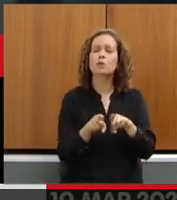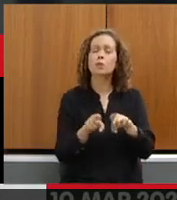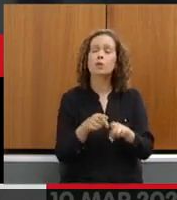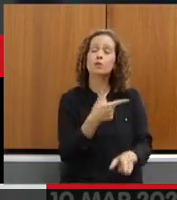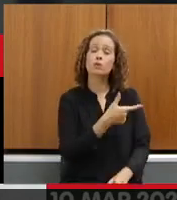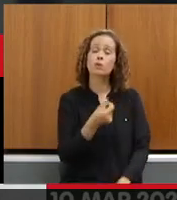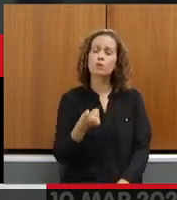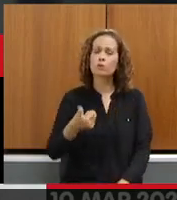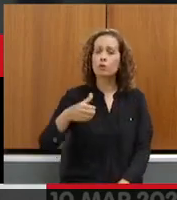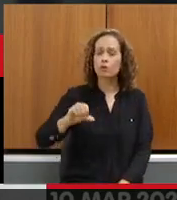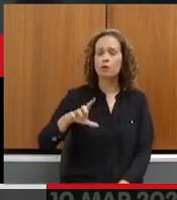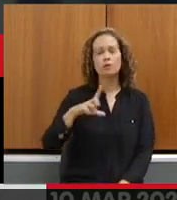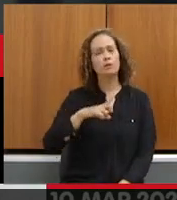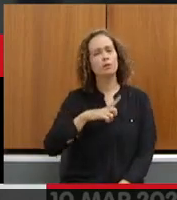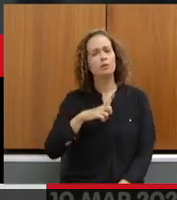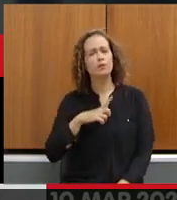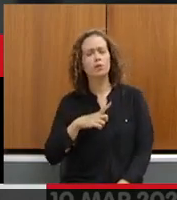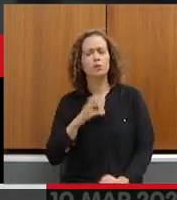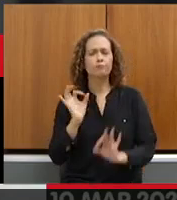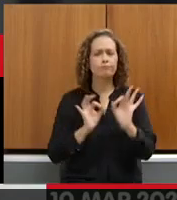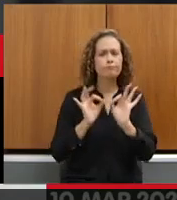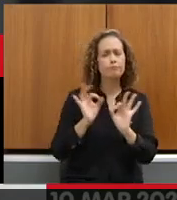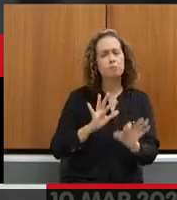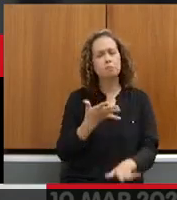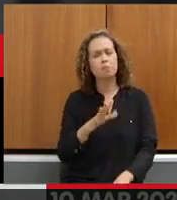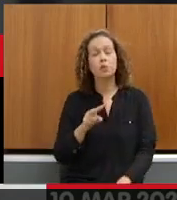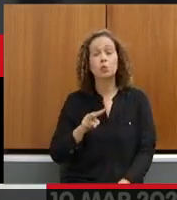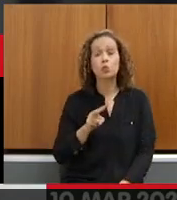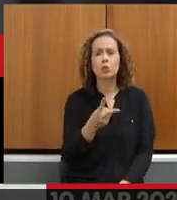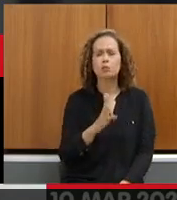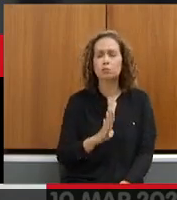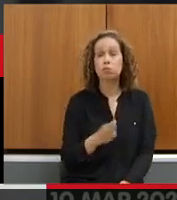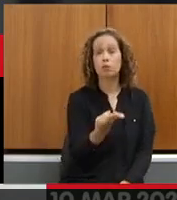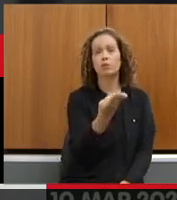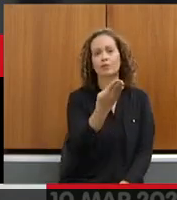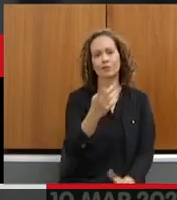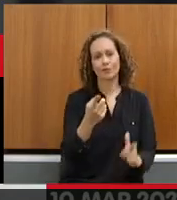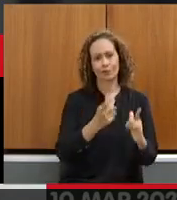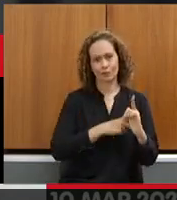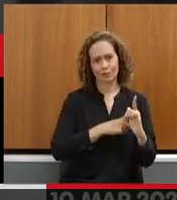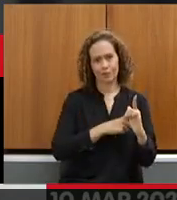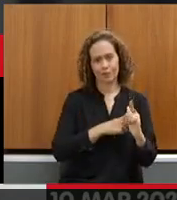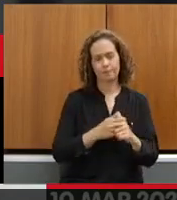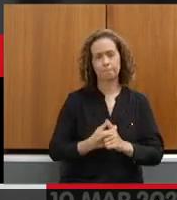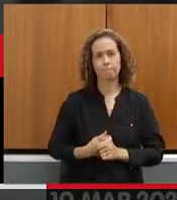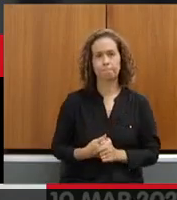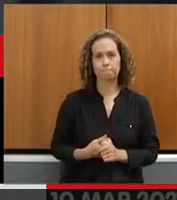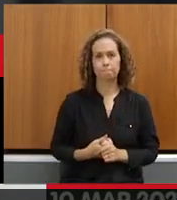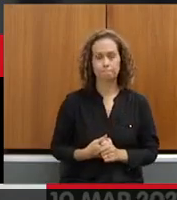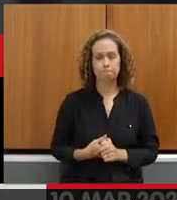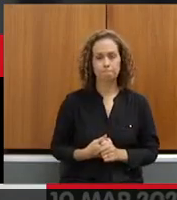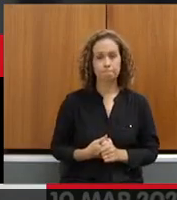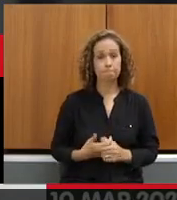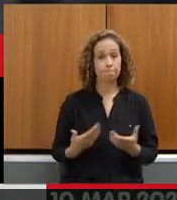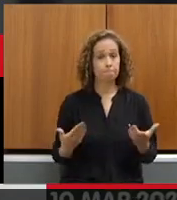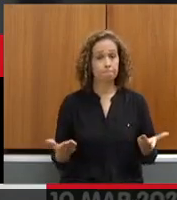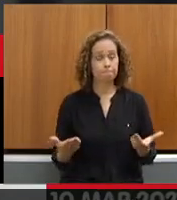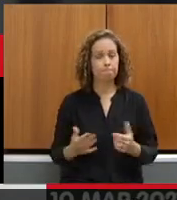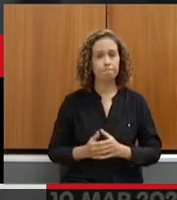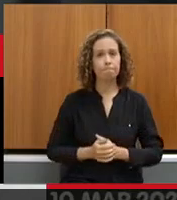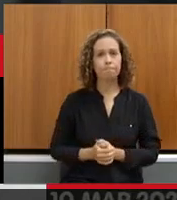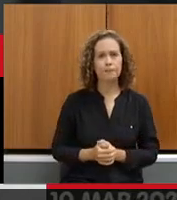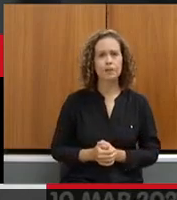em 2019 nós temos a previsão de mais em conta os Dois Bilhões de Dita isso isso com